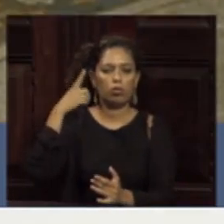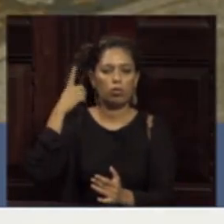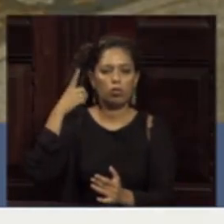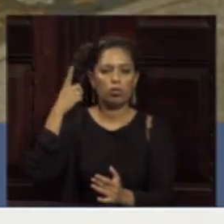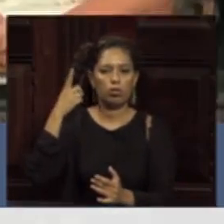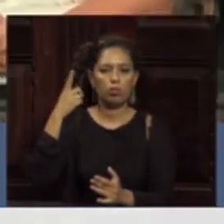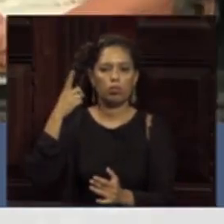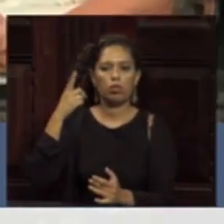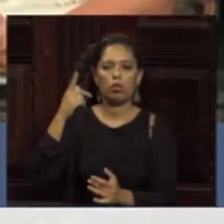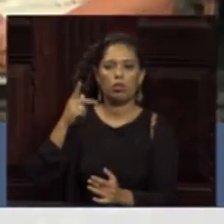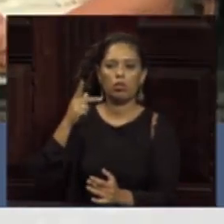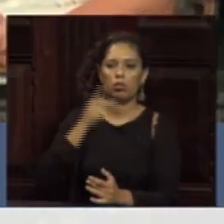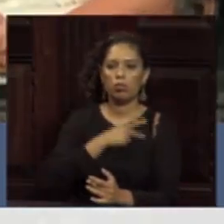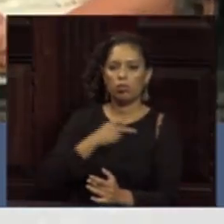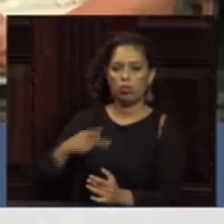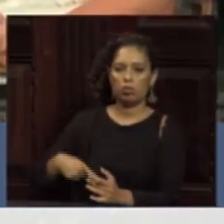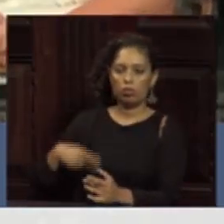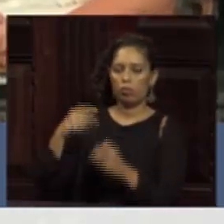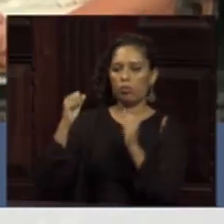presidente.